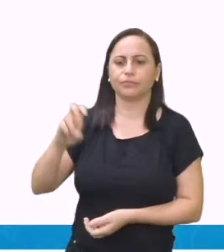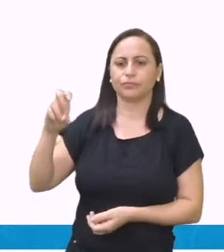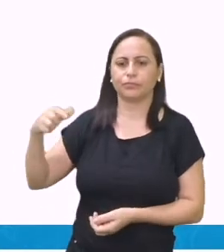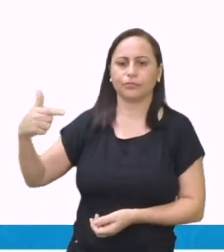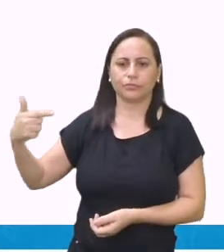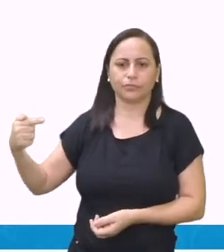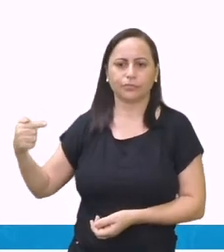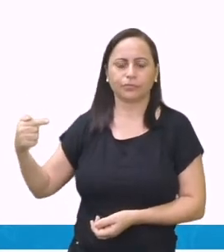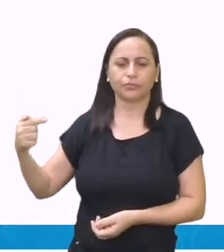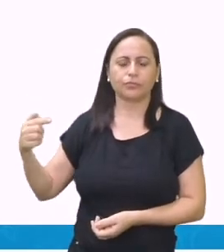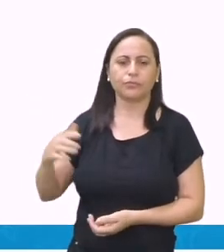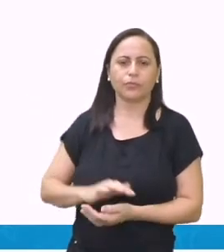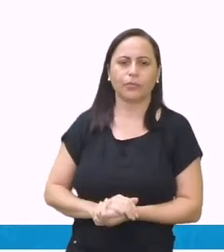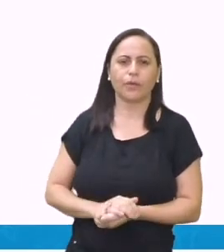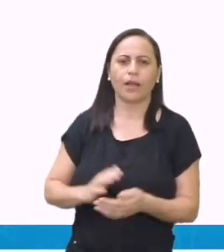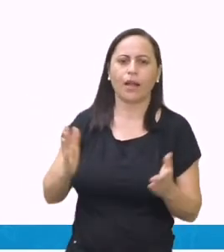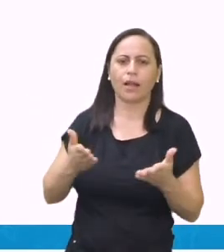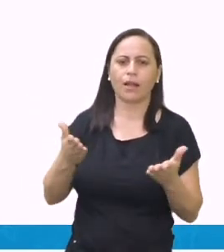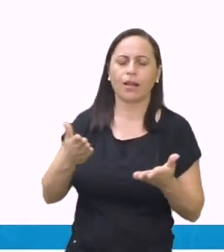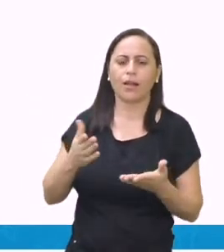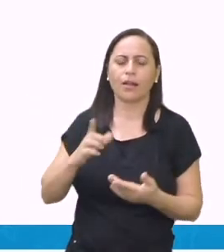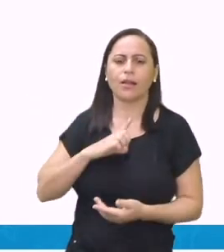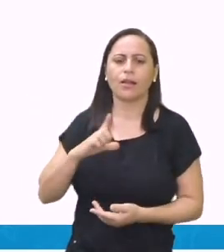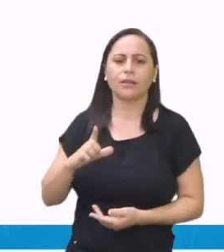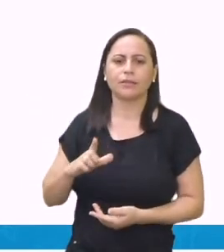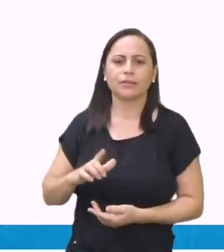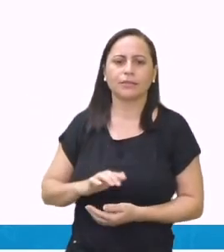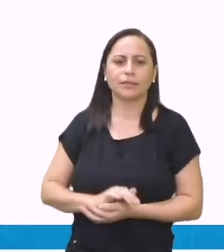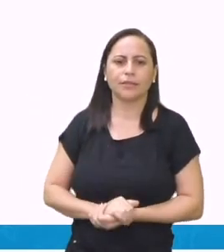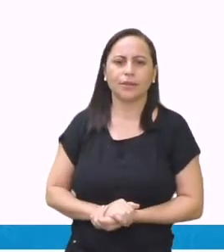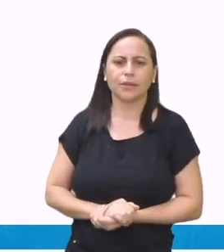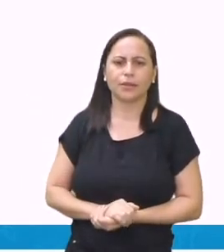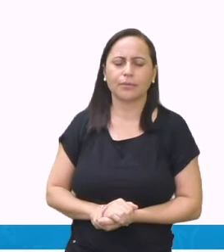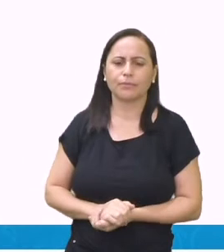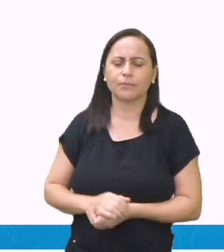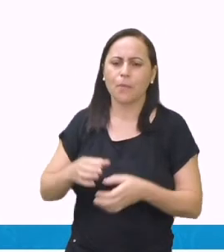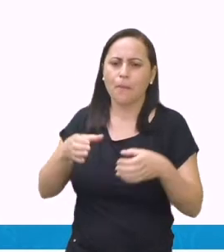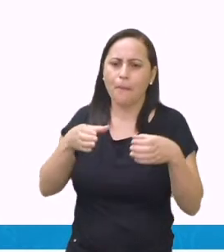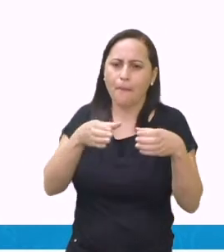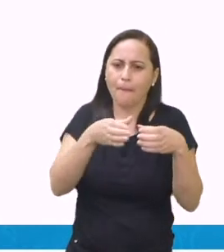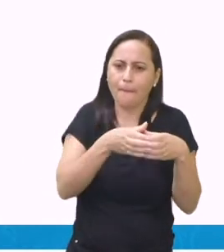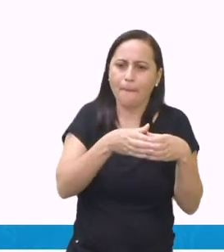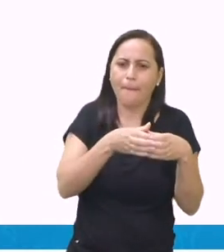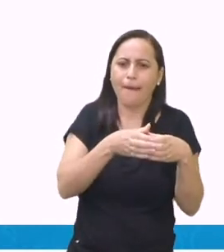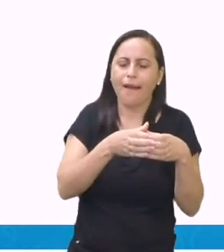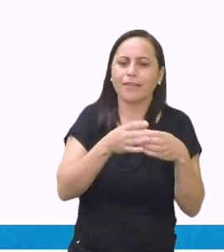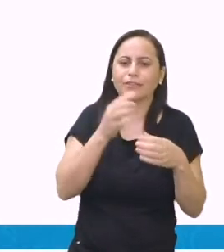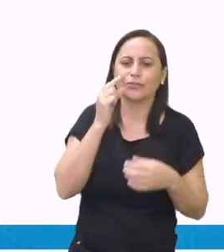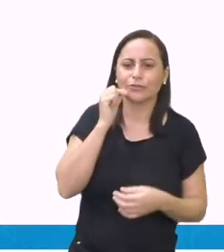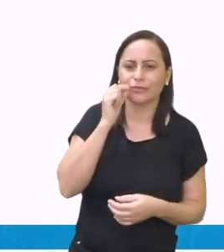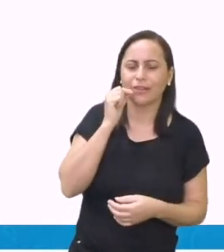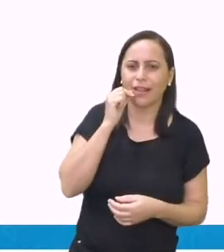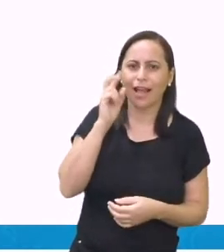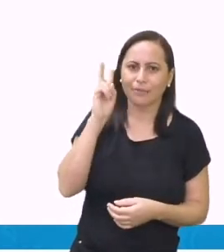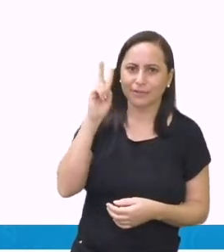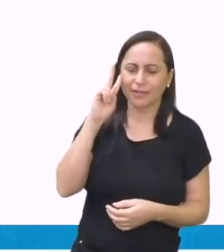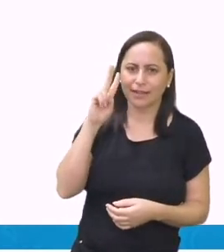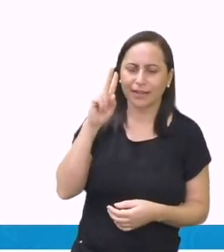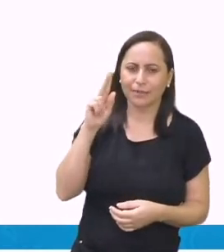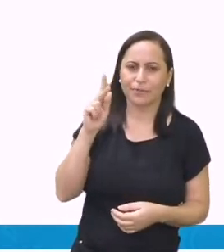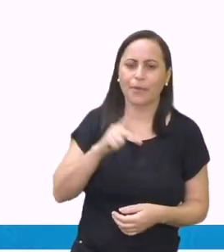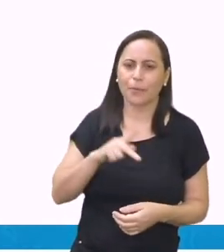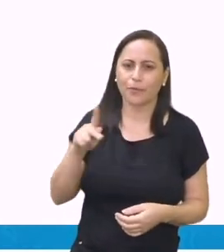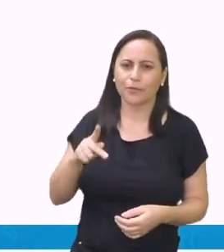57. Agora nós temos aqui o amarradinho da tia Kelly, da professora Kelly. Lembra que ela fez com vocês? Os